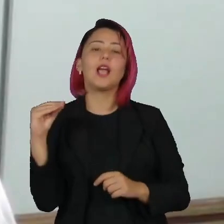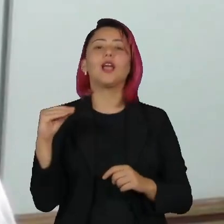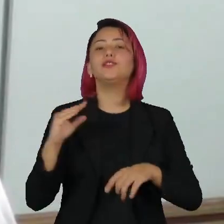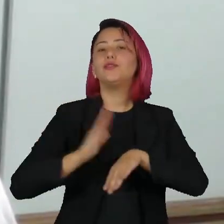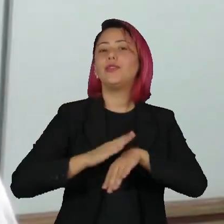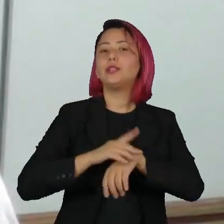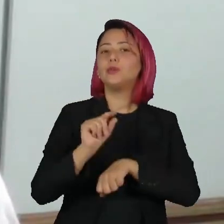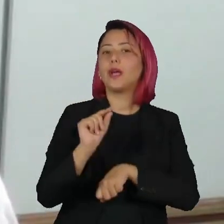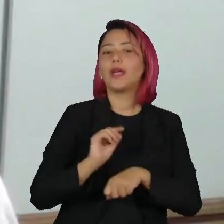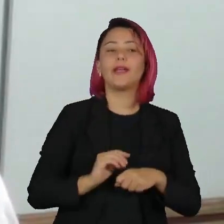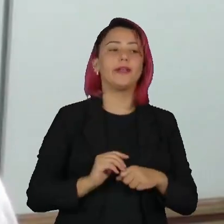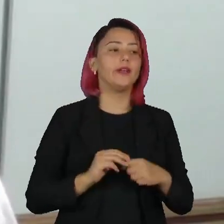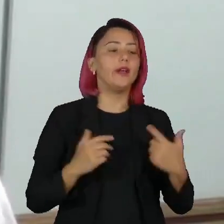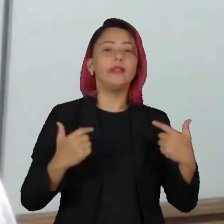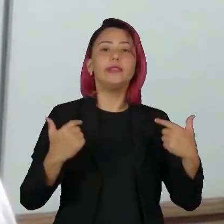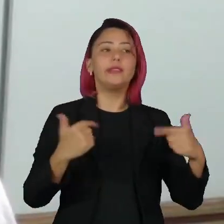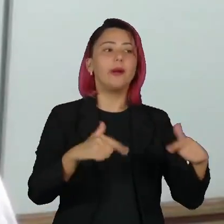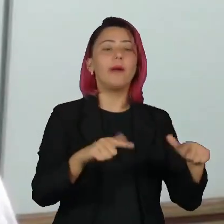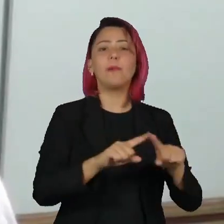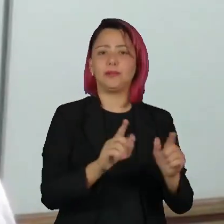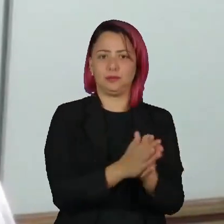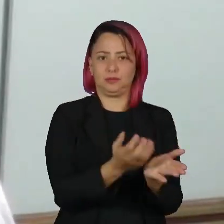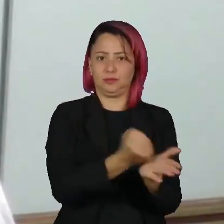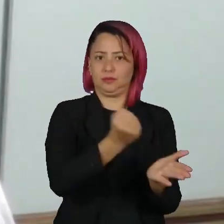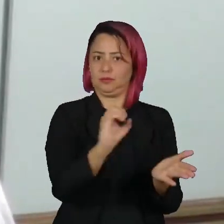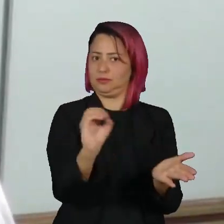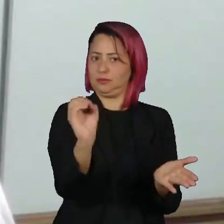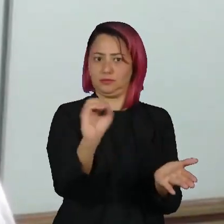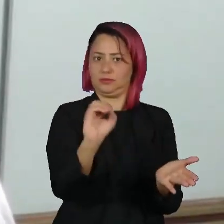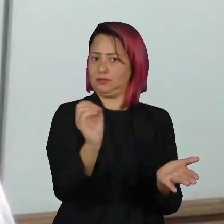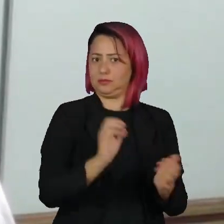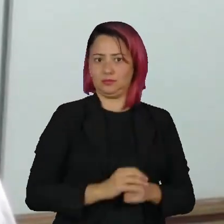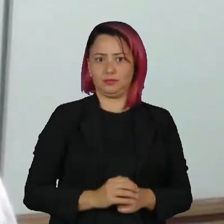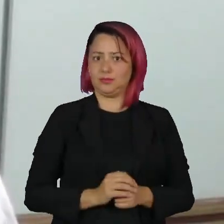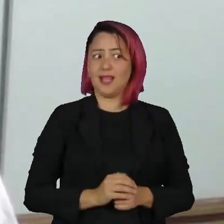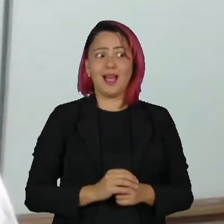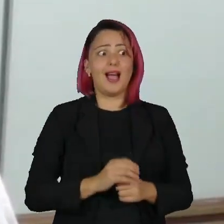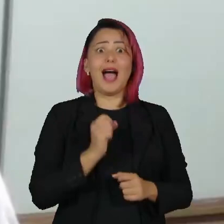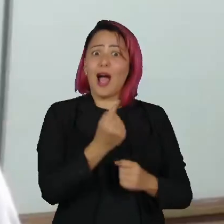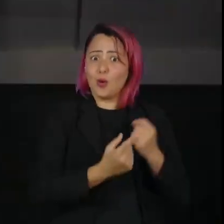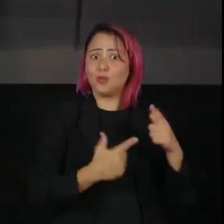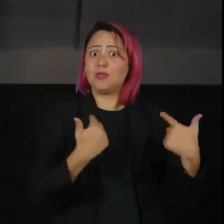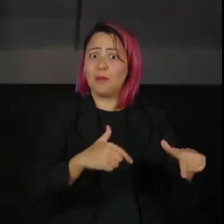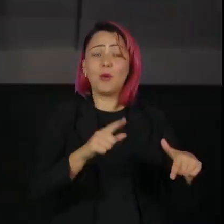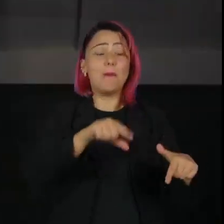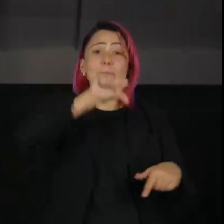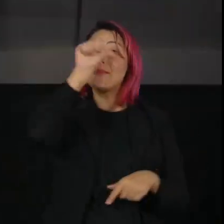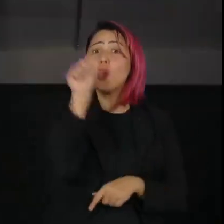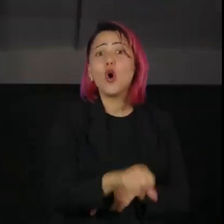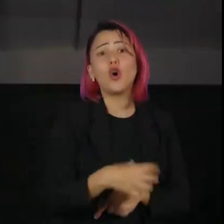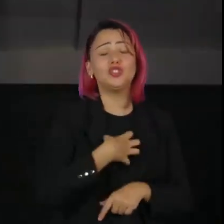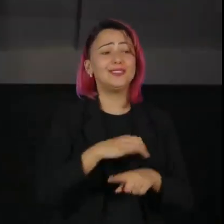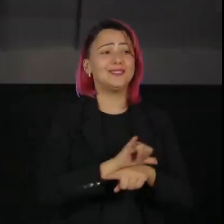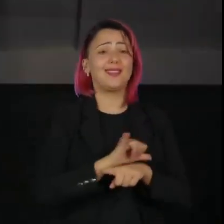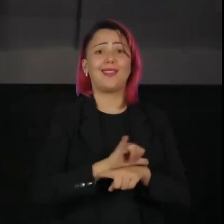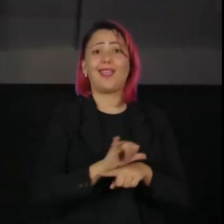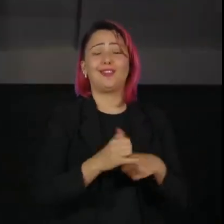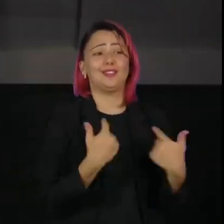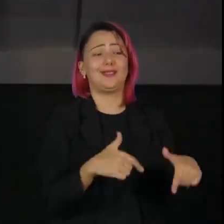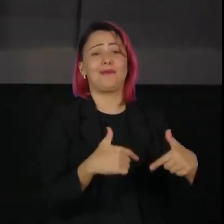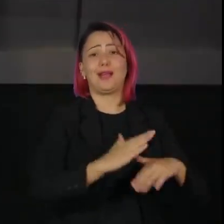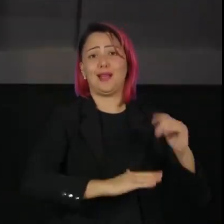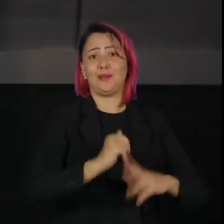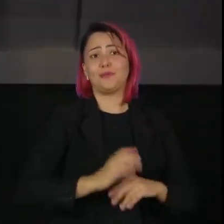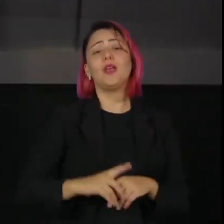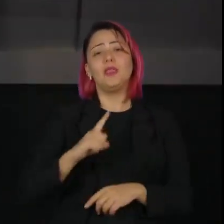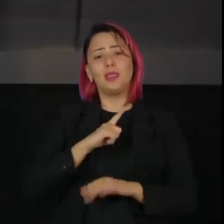atividades informais, né, que inclusive estão na lista das piores formas de trabalho infantil. A gente tem uma lista TIP,